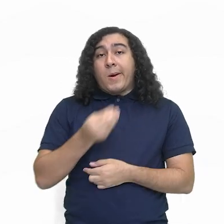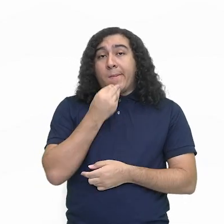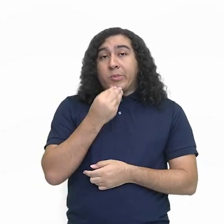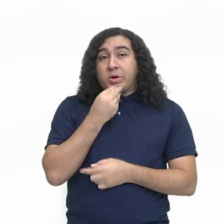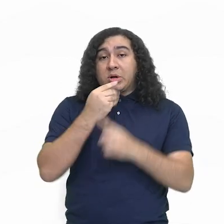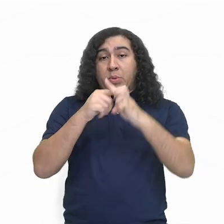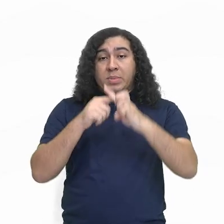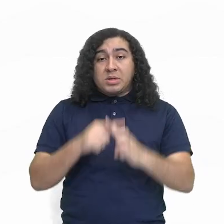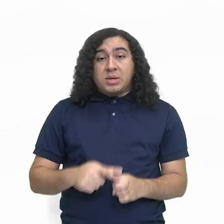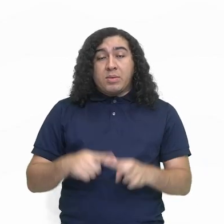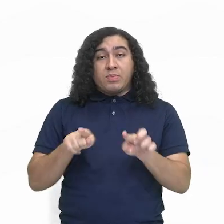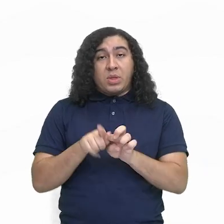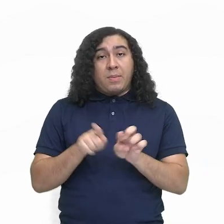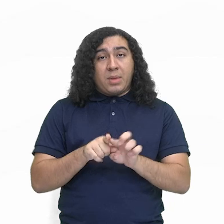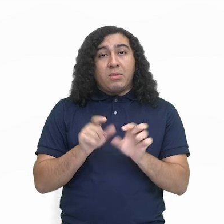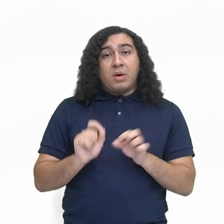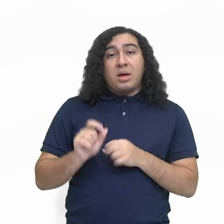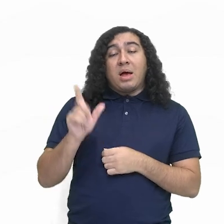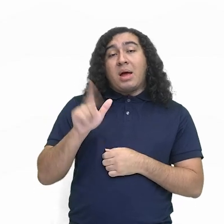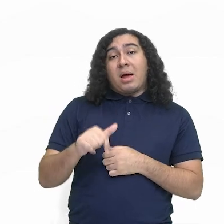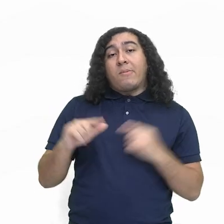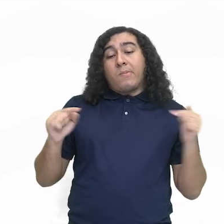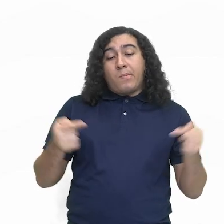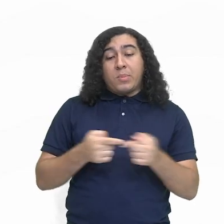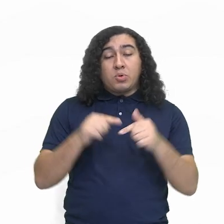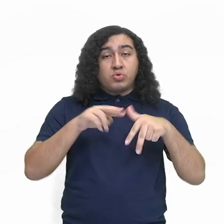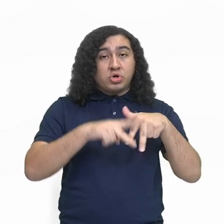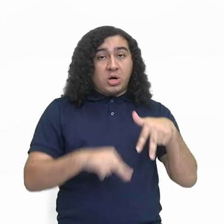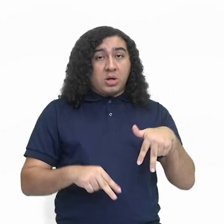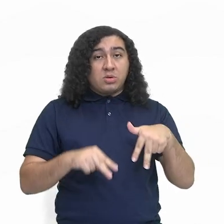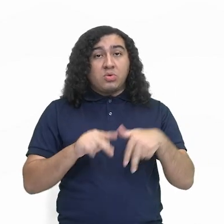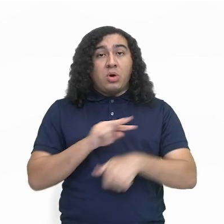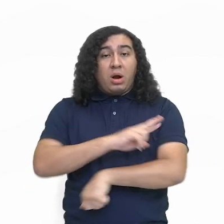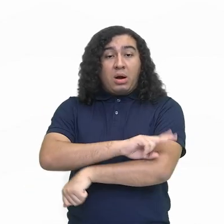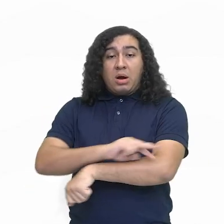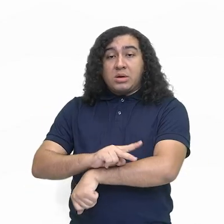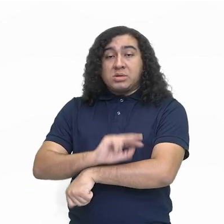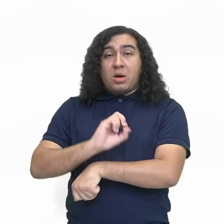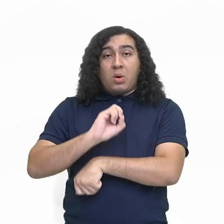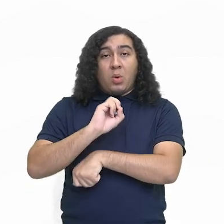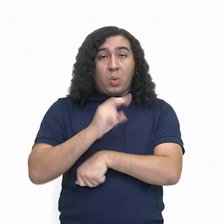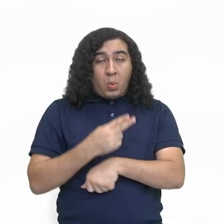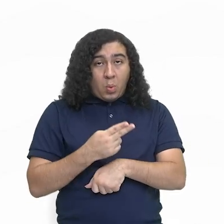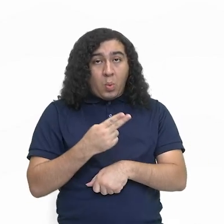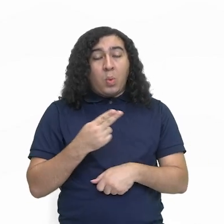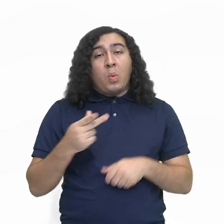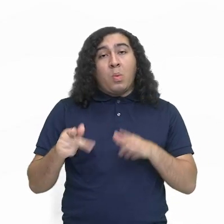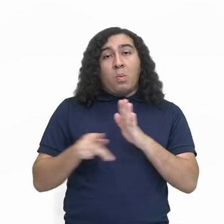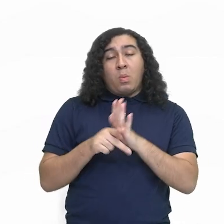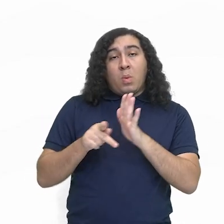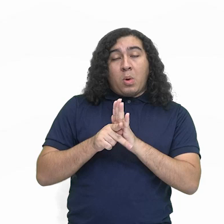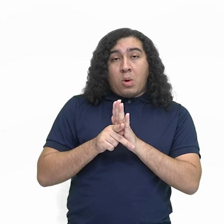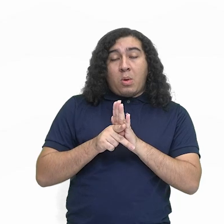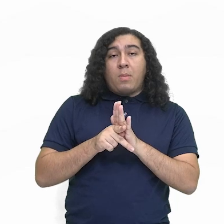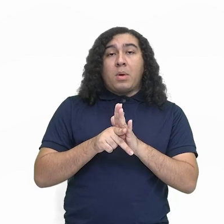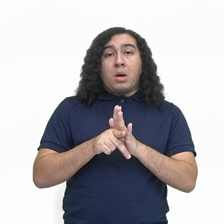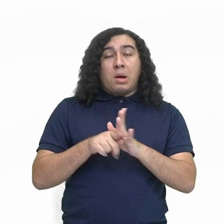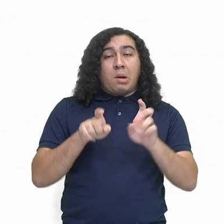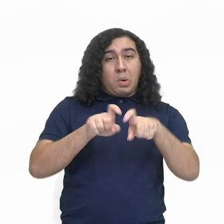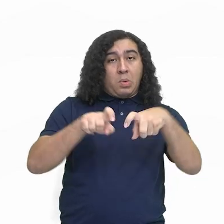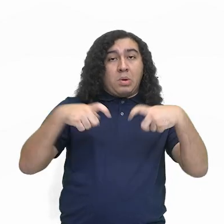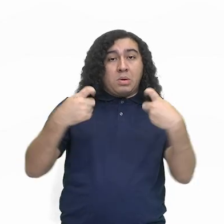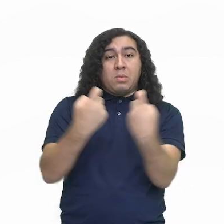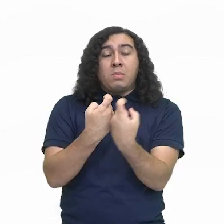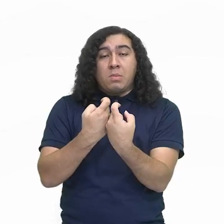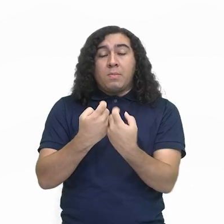e tratamento de atletas com base no gênero, raça ou orientação sexual. Então é um tema ainda que gera